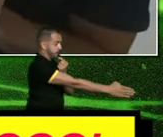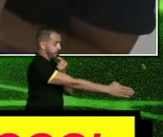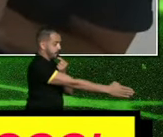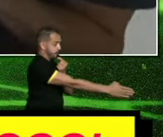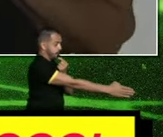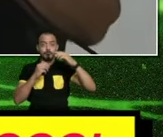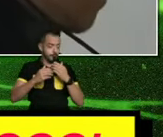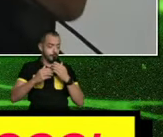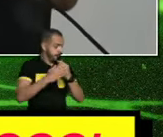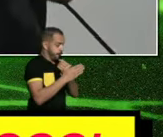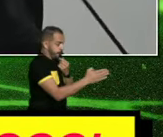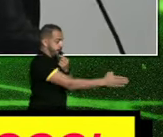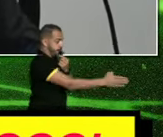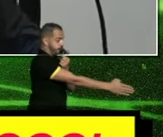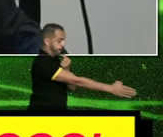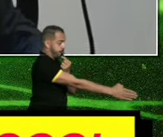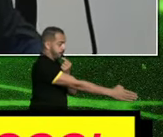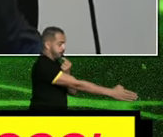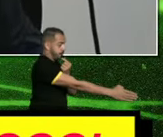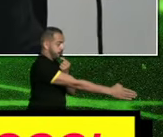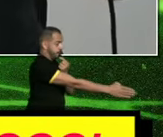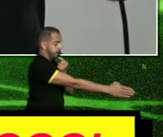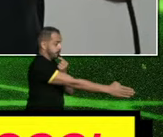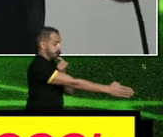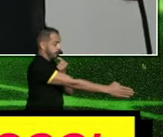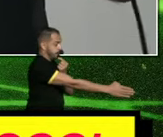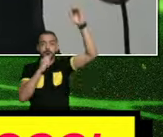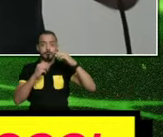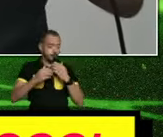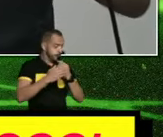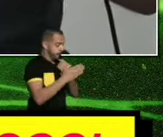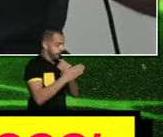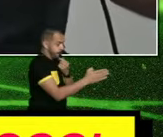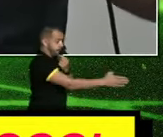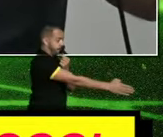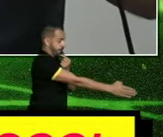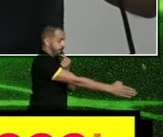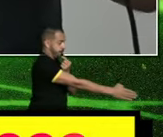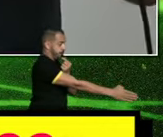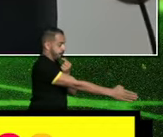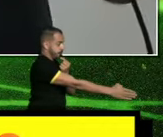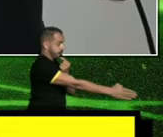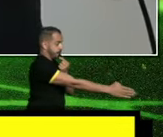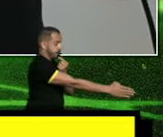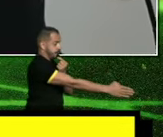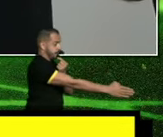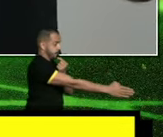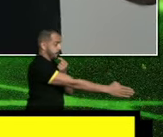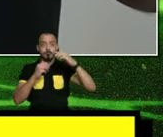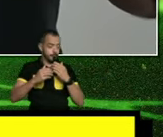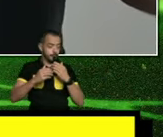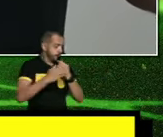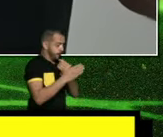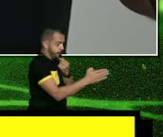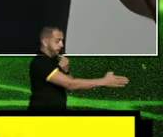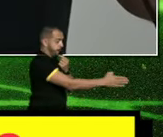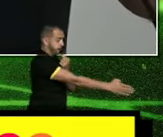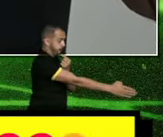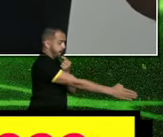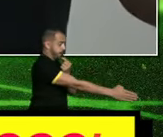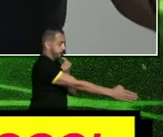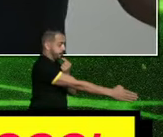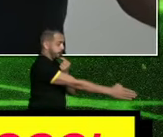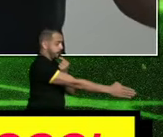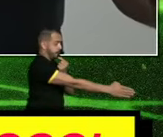gemerson é isso gemerson gemerson o centravante Celeste ele é demais mais uma vez a bola